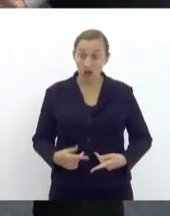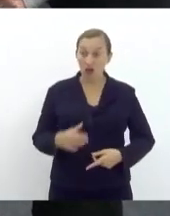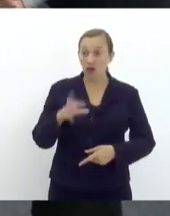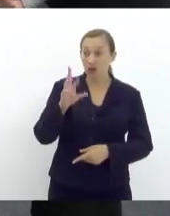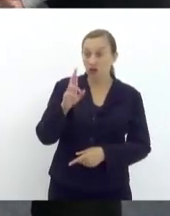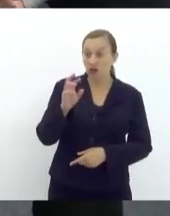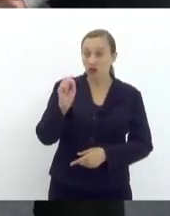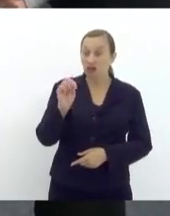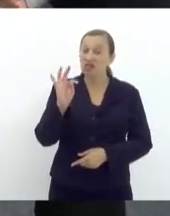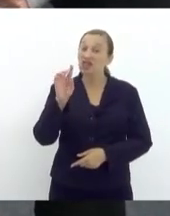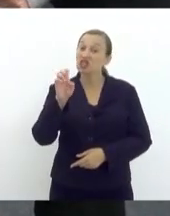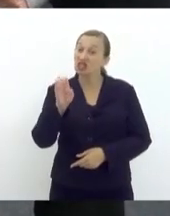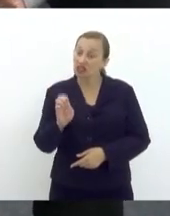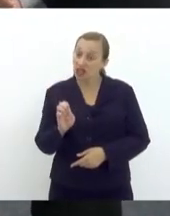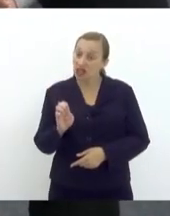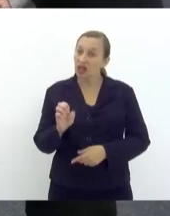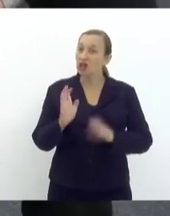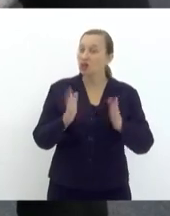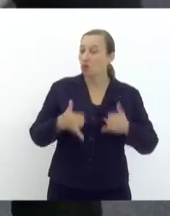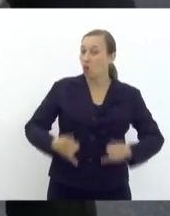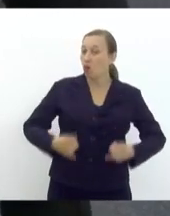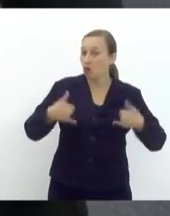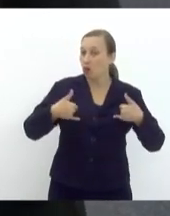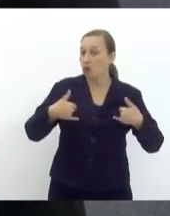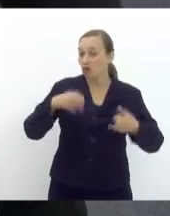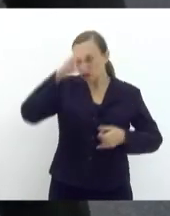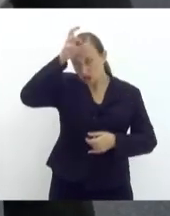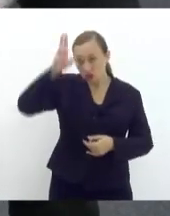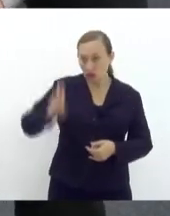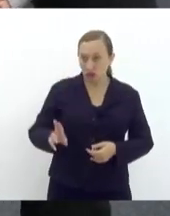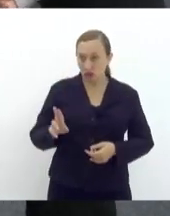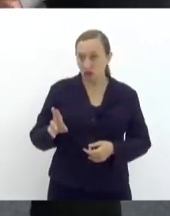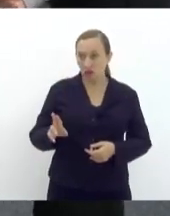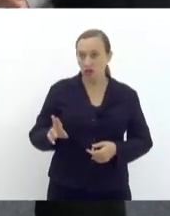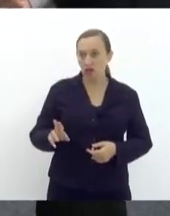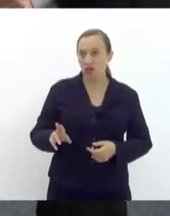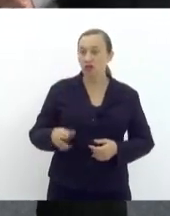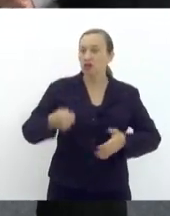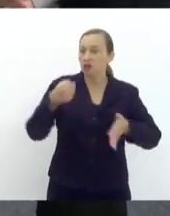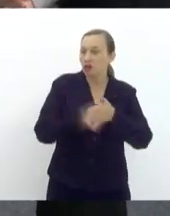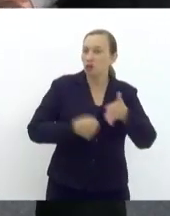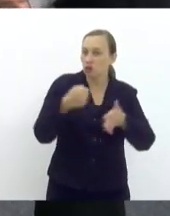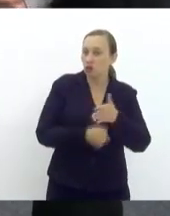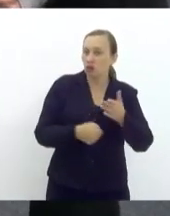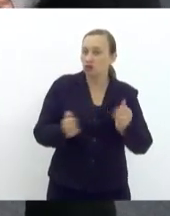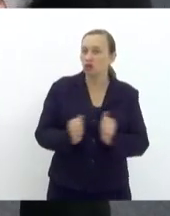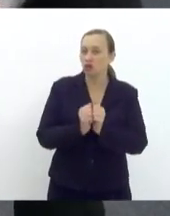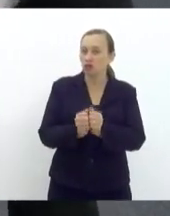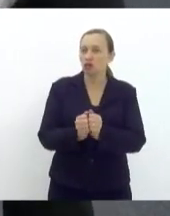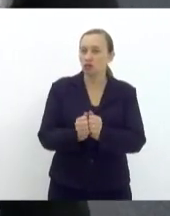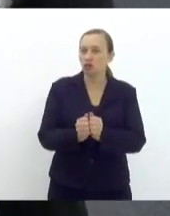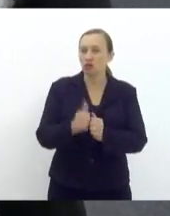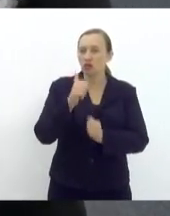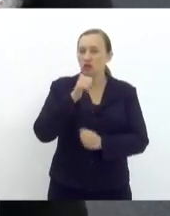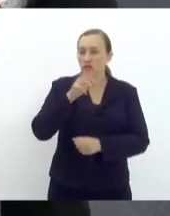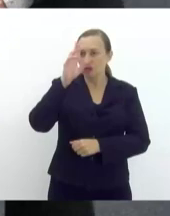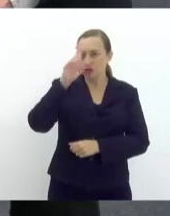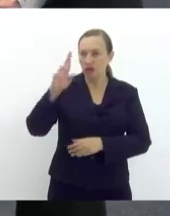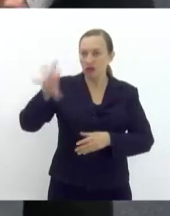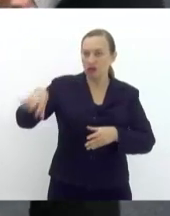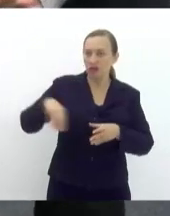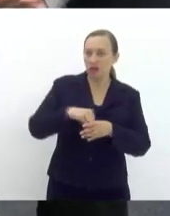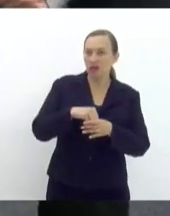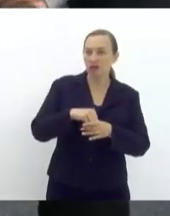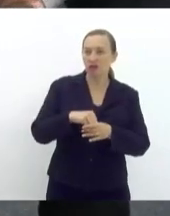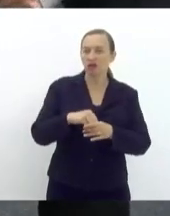Rosângela e eu tenho orgulho te ajude de serrar fileiras de lutas com vossa excelência dentro da Assembleia Legislativa